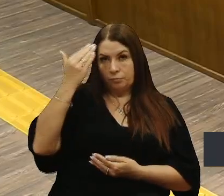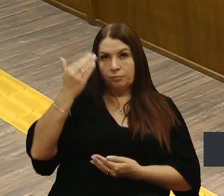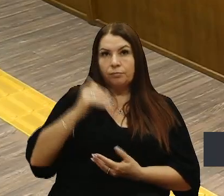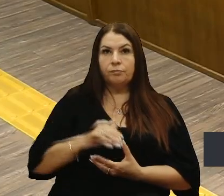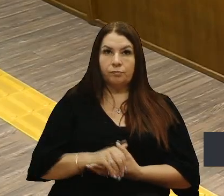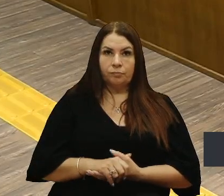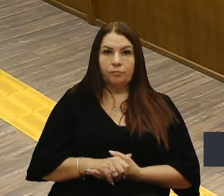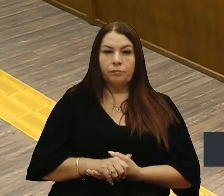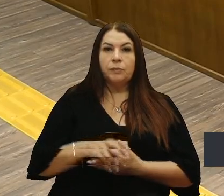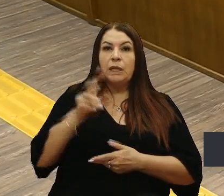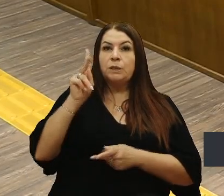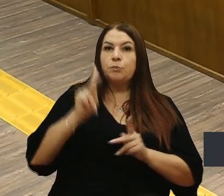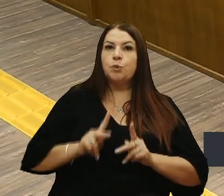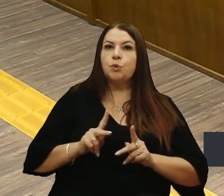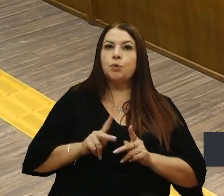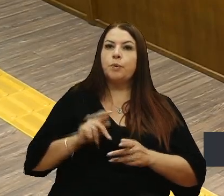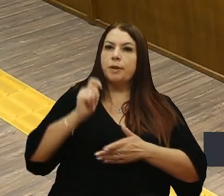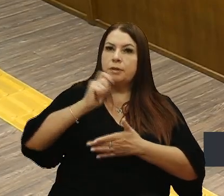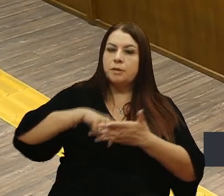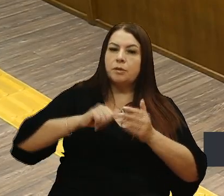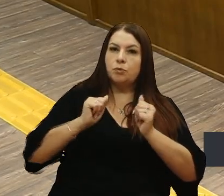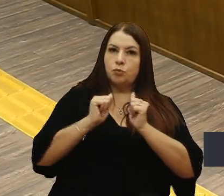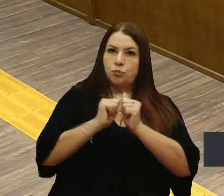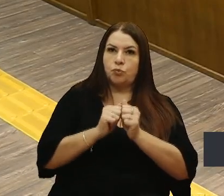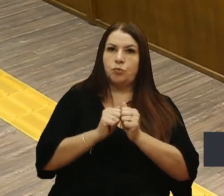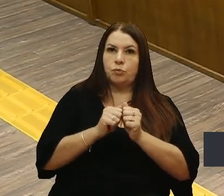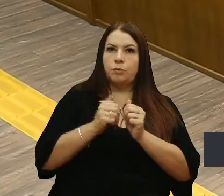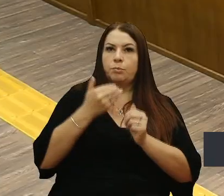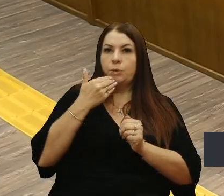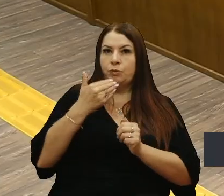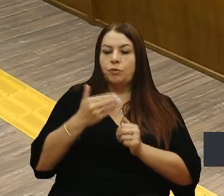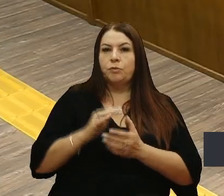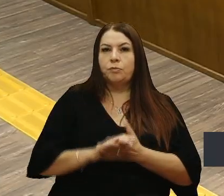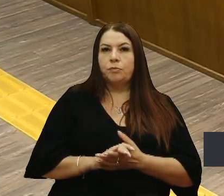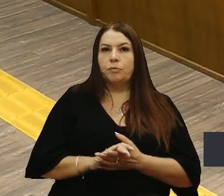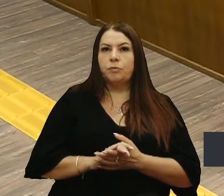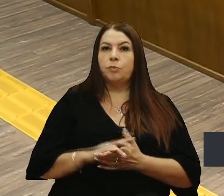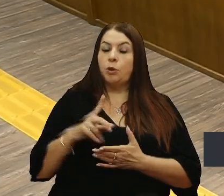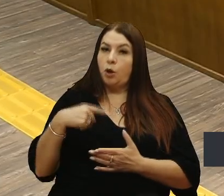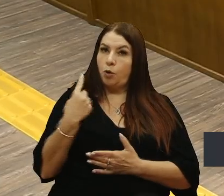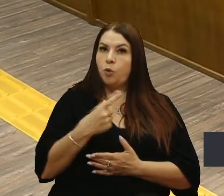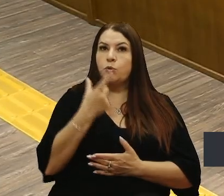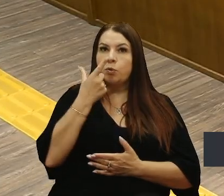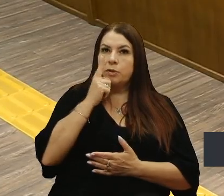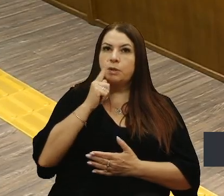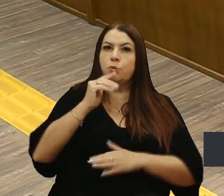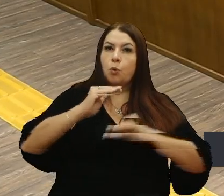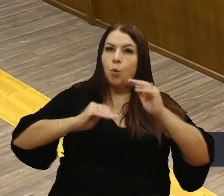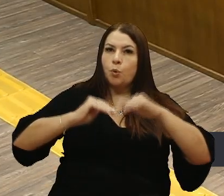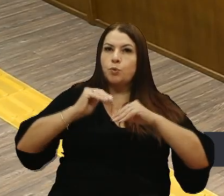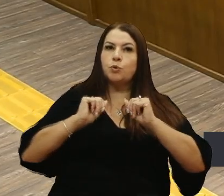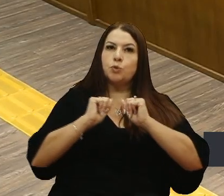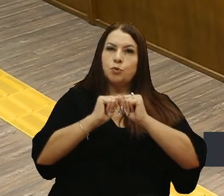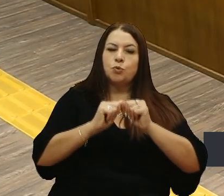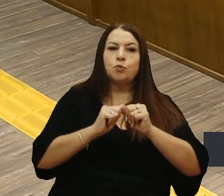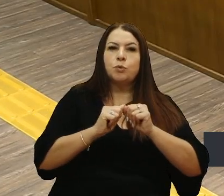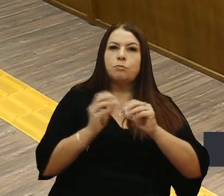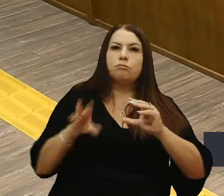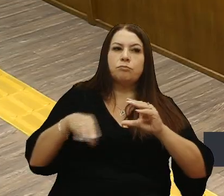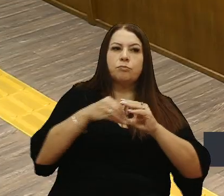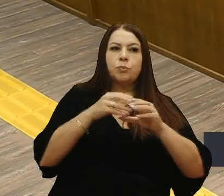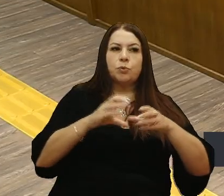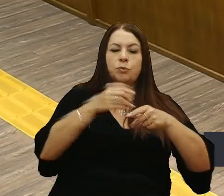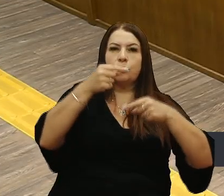agradecer as pessoas que assinaram este requerimento para que a gente possa constituir